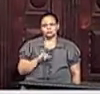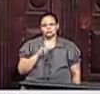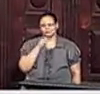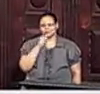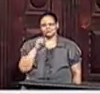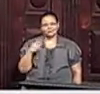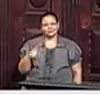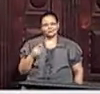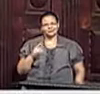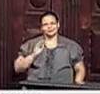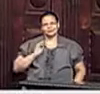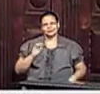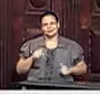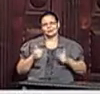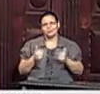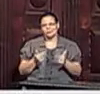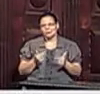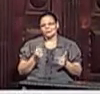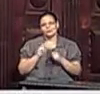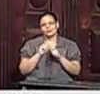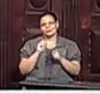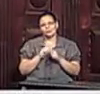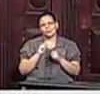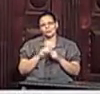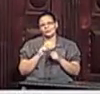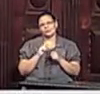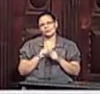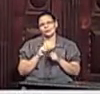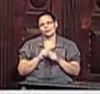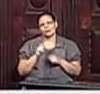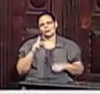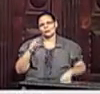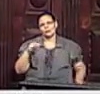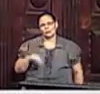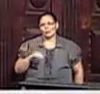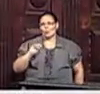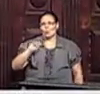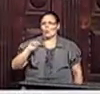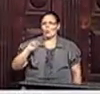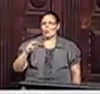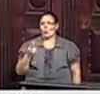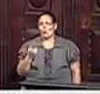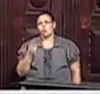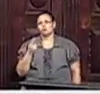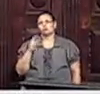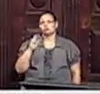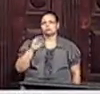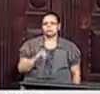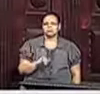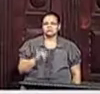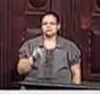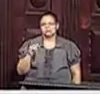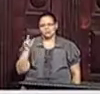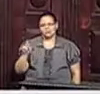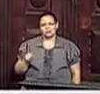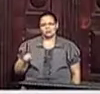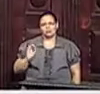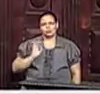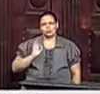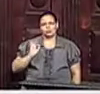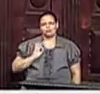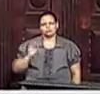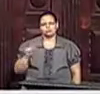operações são de fato operações feitas pela Polícia Militar ou se são operações em que os policiais